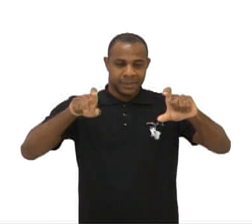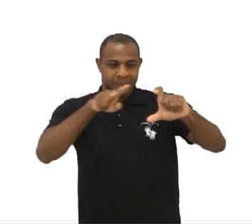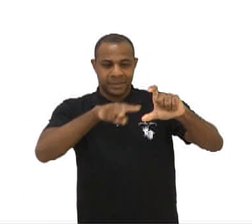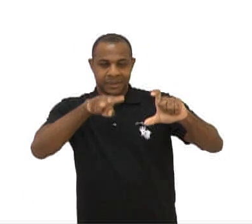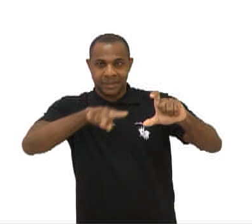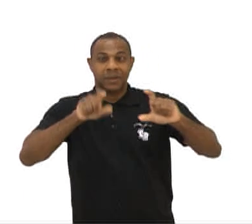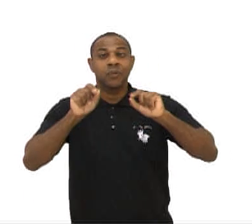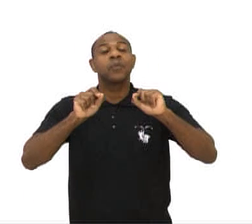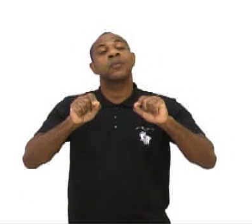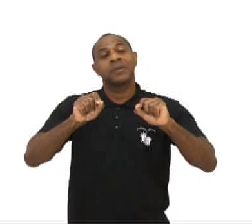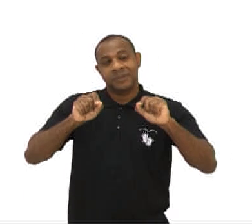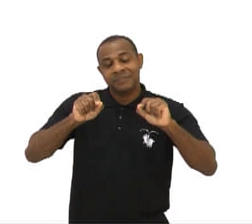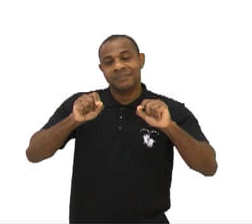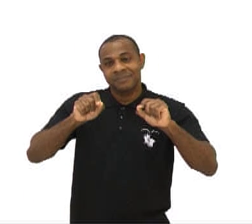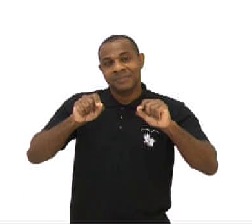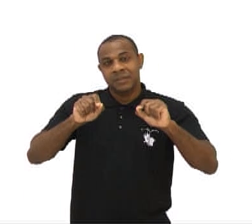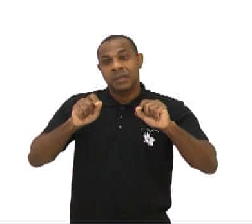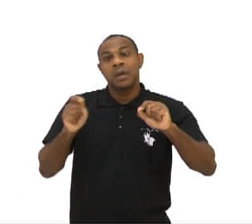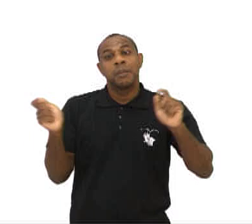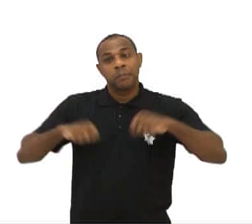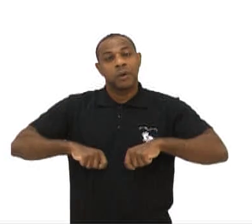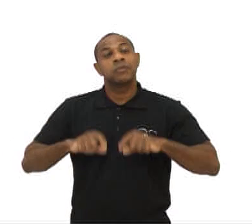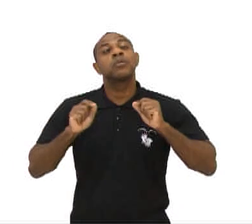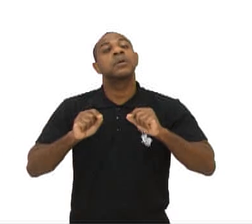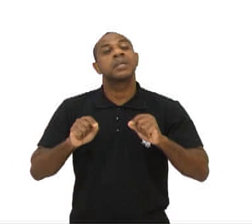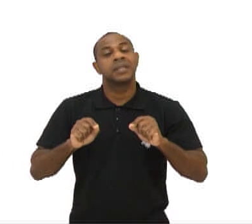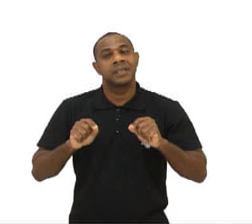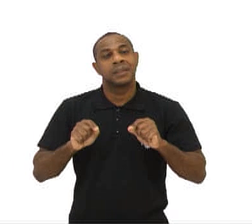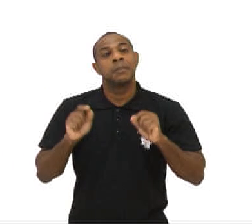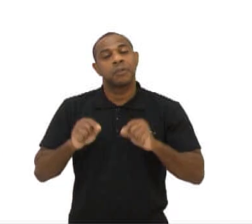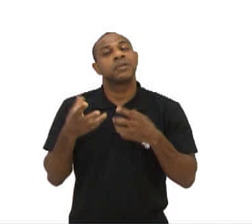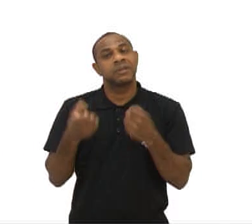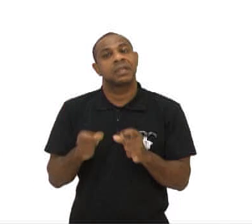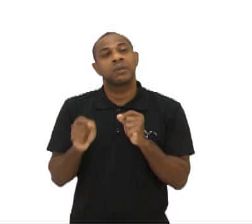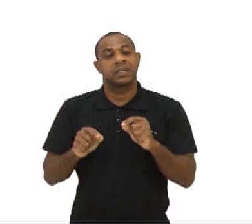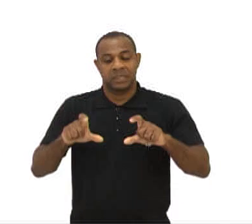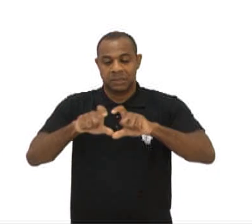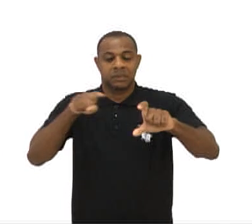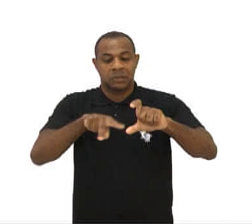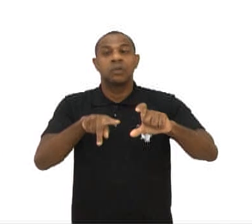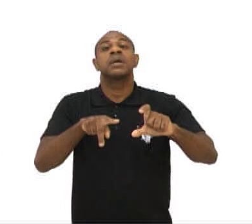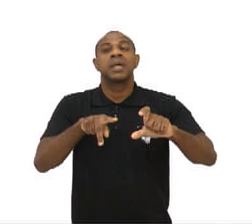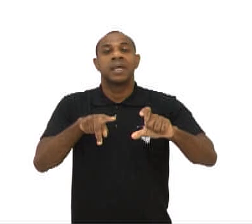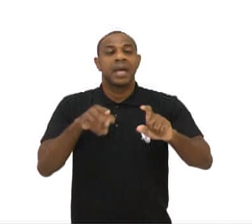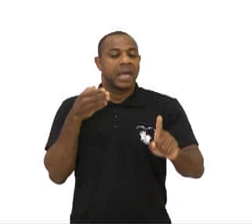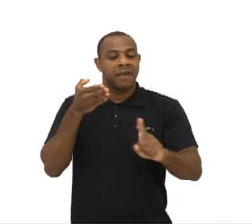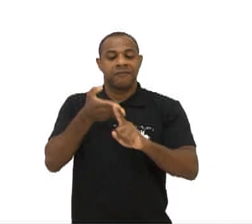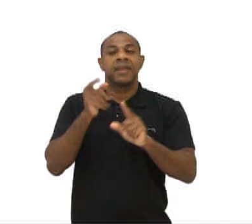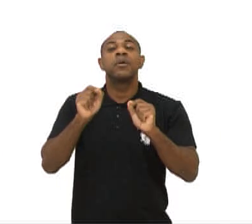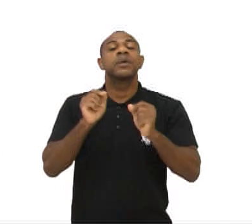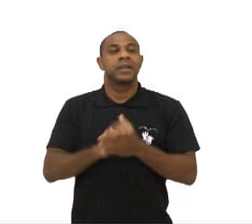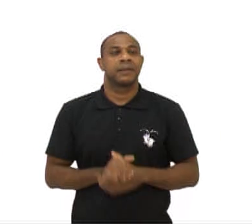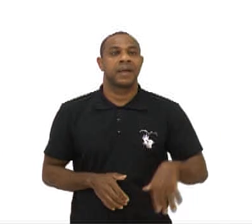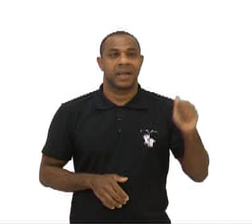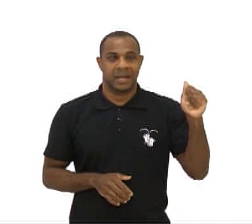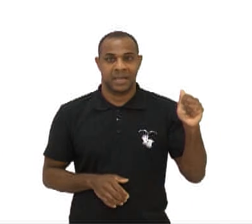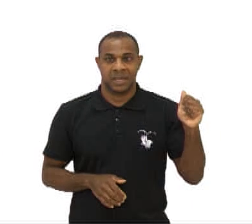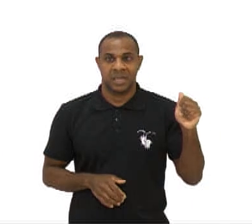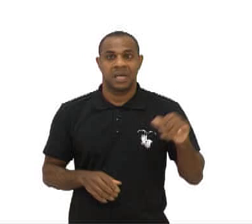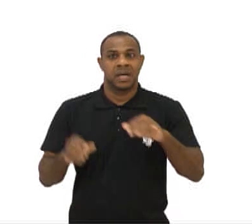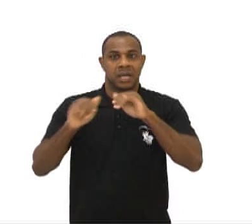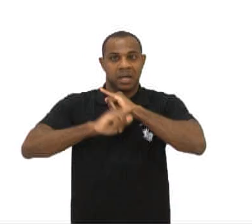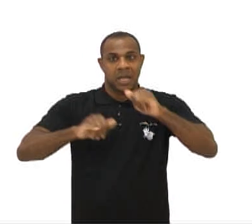nesse fragmento, né, a gente pode considerar que essa parte do texto se refere a alternativa A,